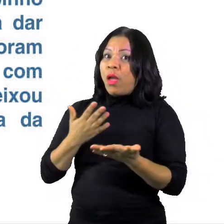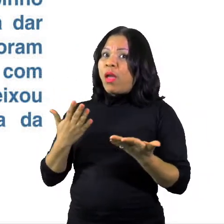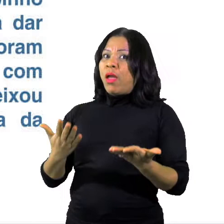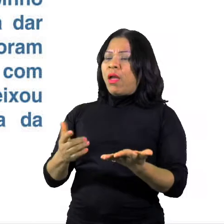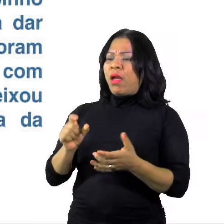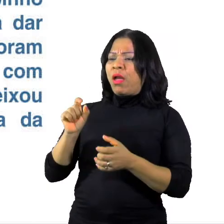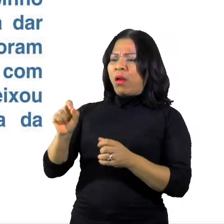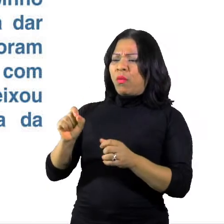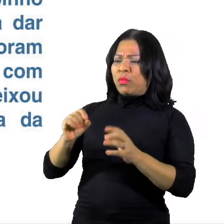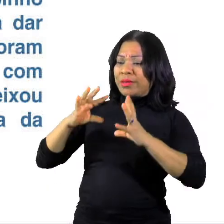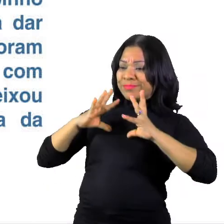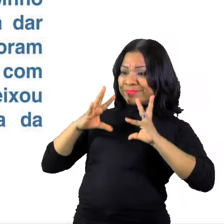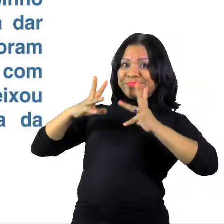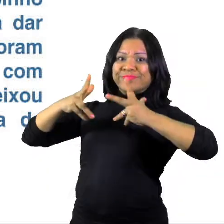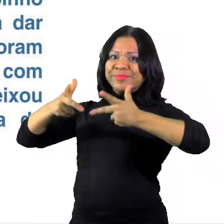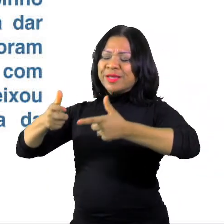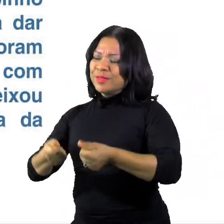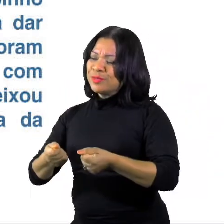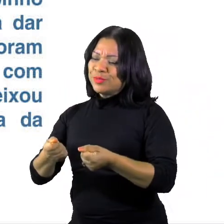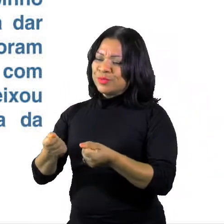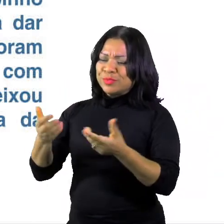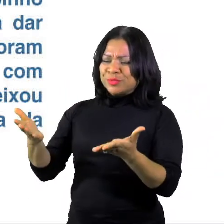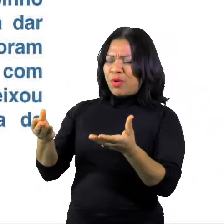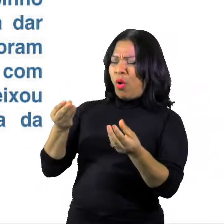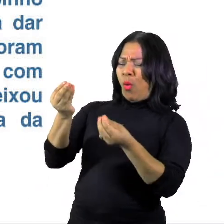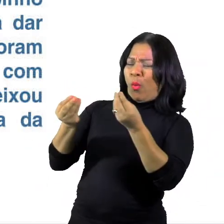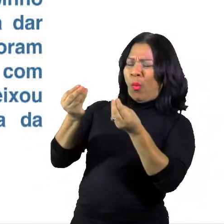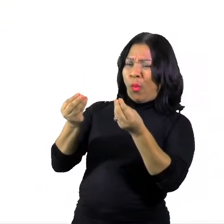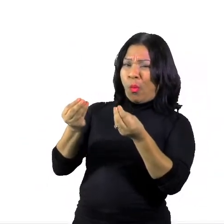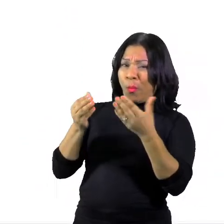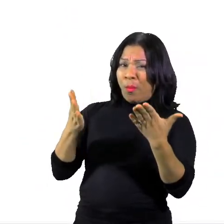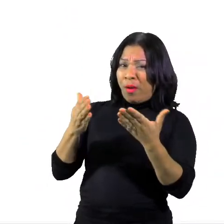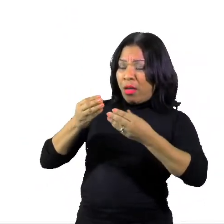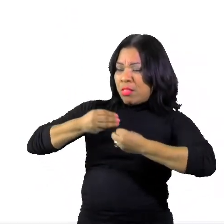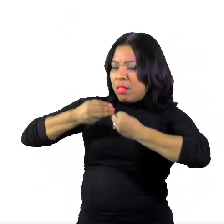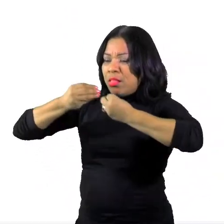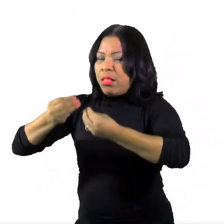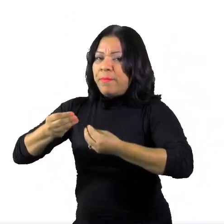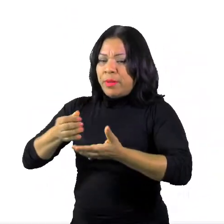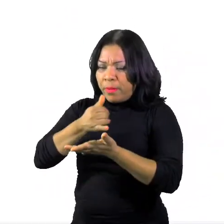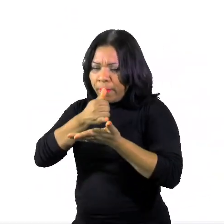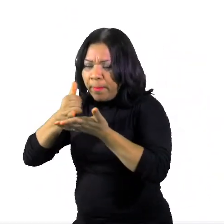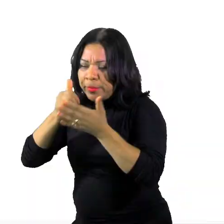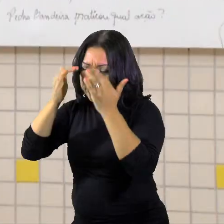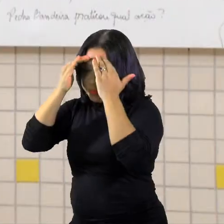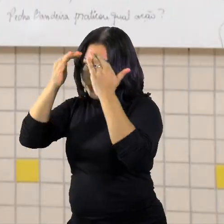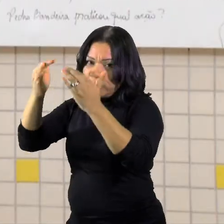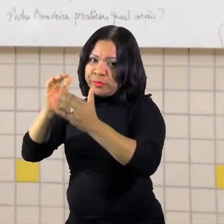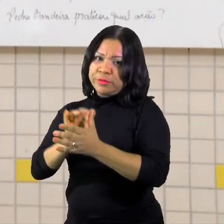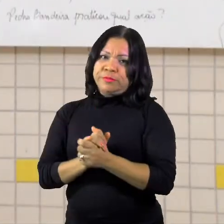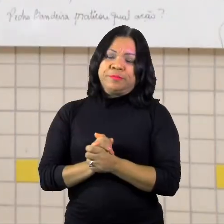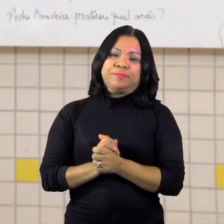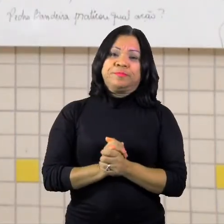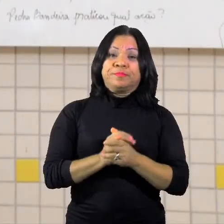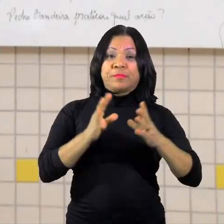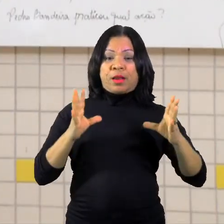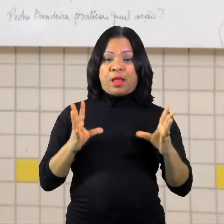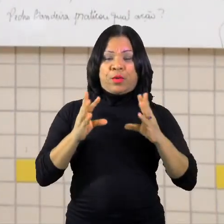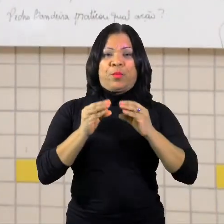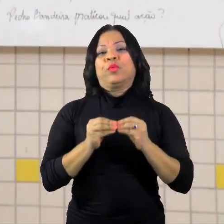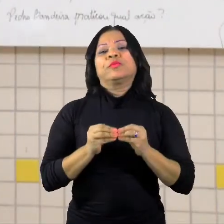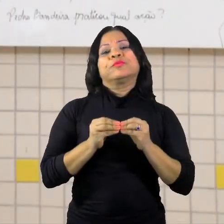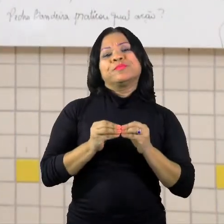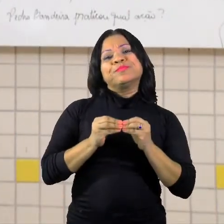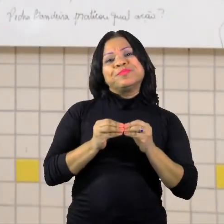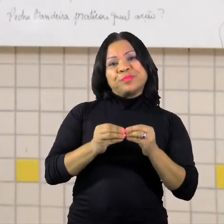mercê do Dr. QI e da droga da obediência. Quais foram as minhas conclusões? Esse livro da série